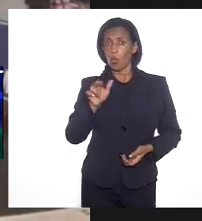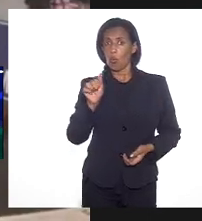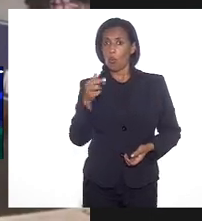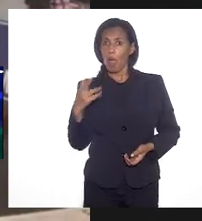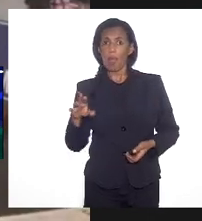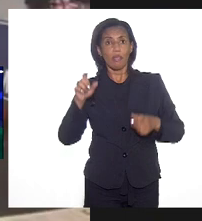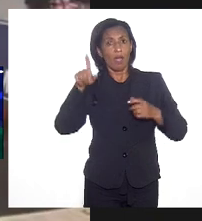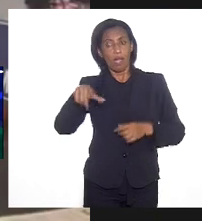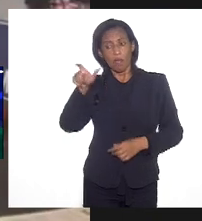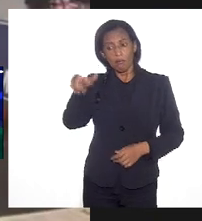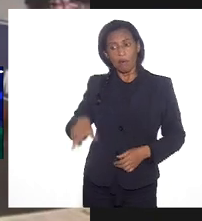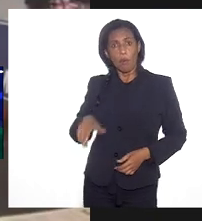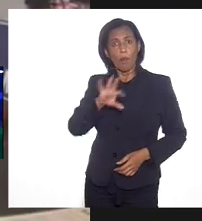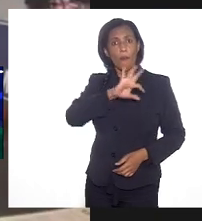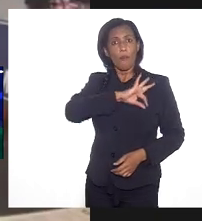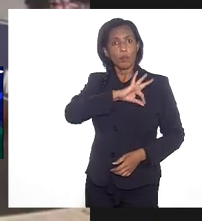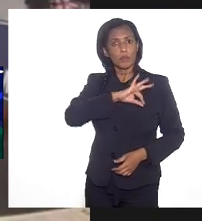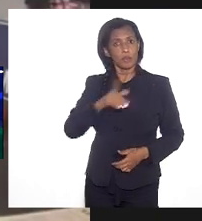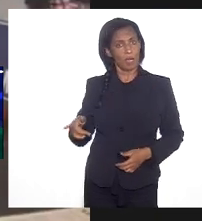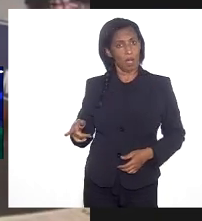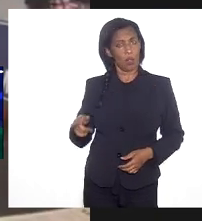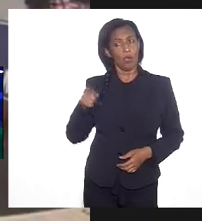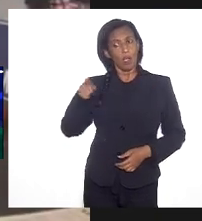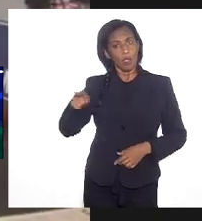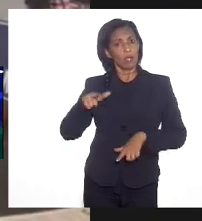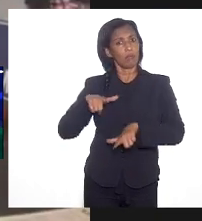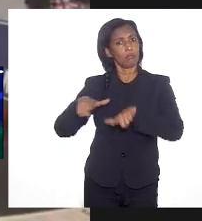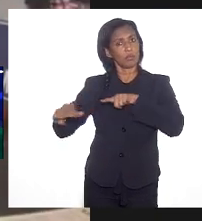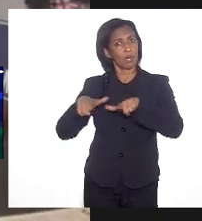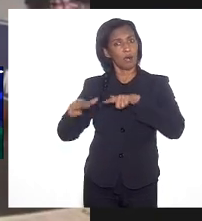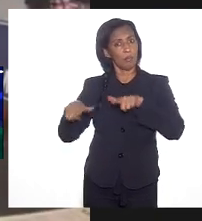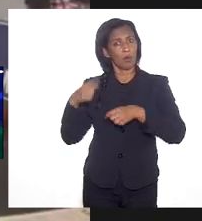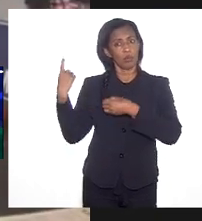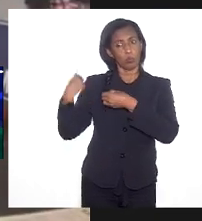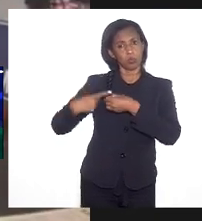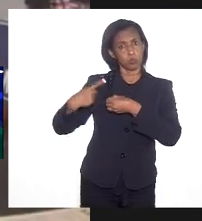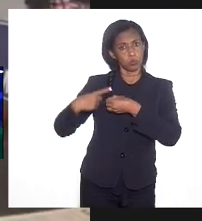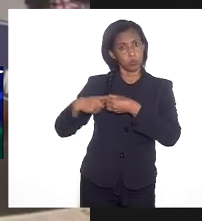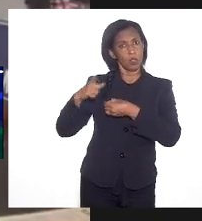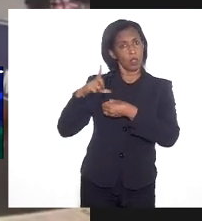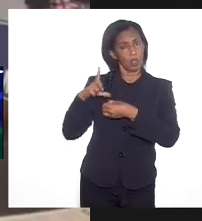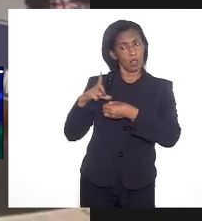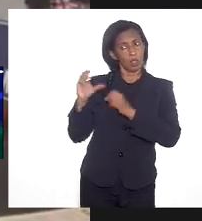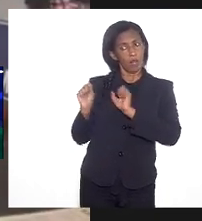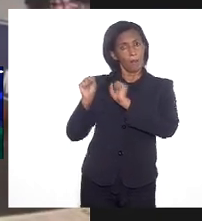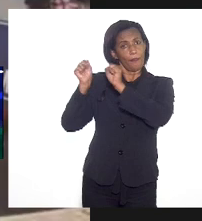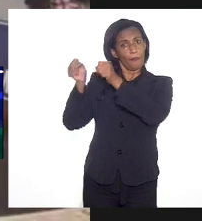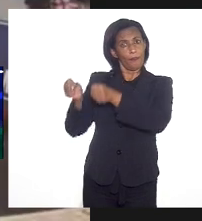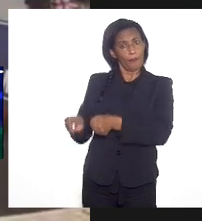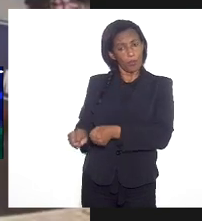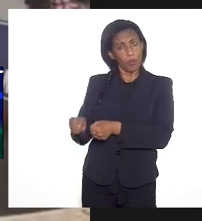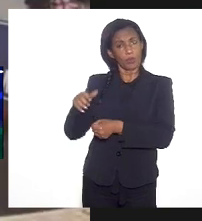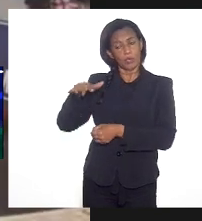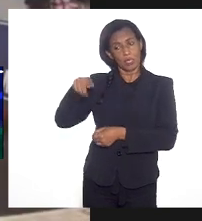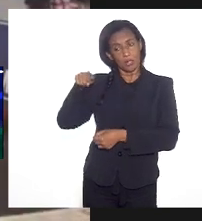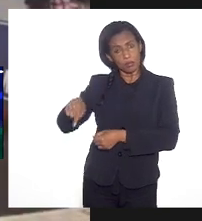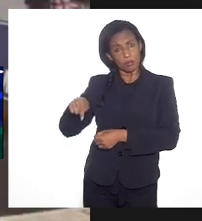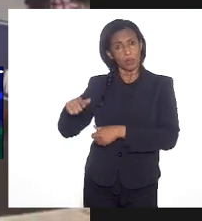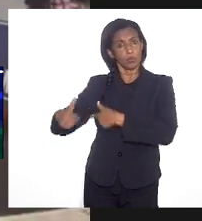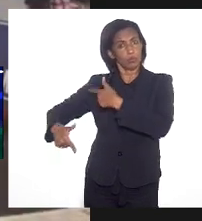policial. É um servidor público municipal investido de poder nas esferas de suas